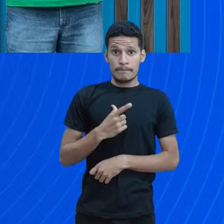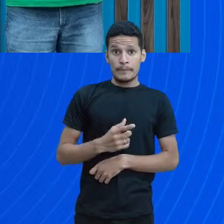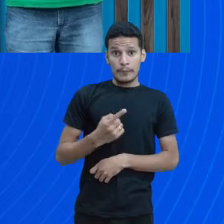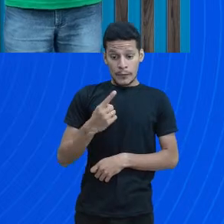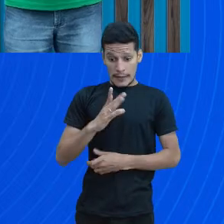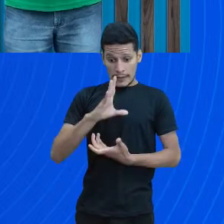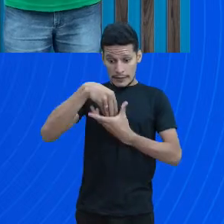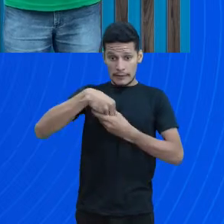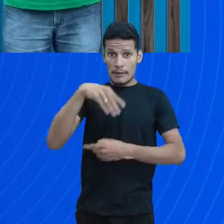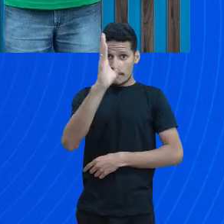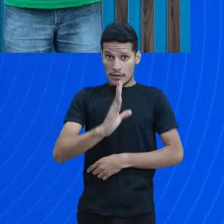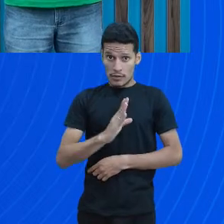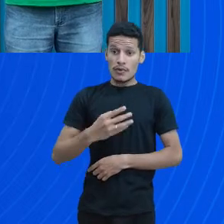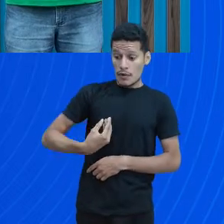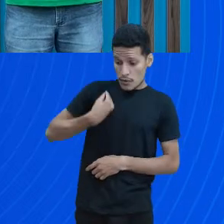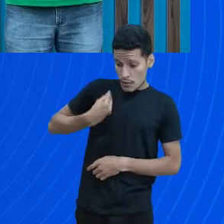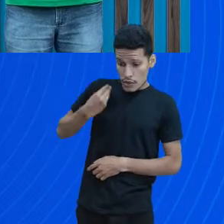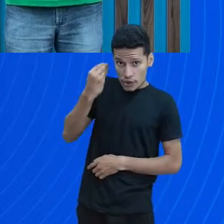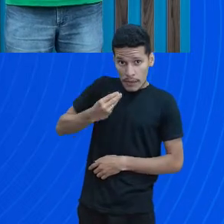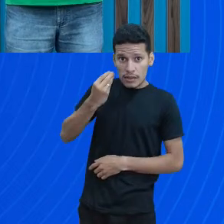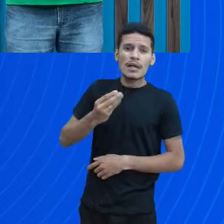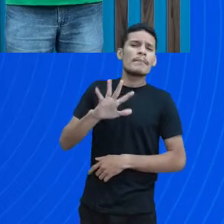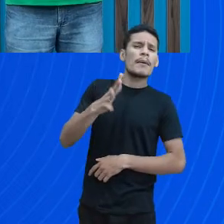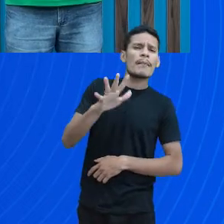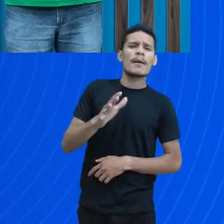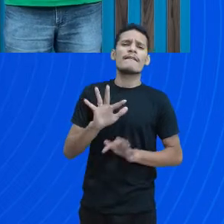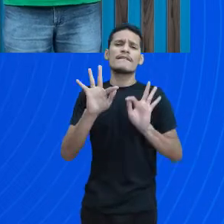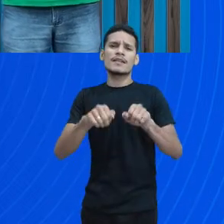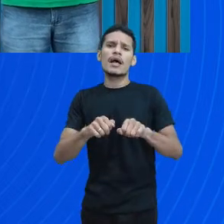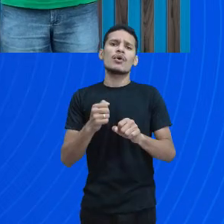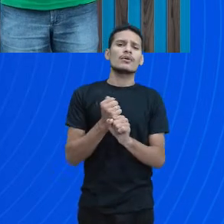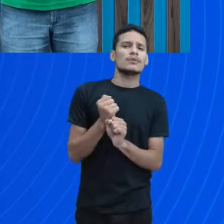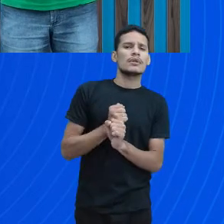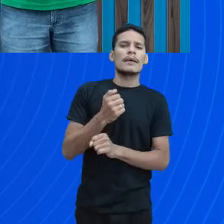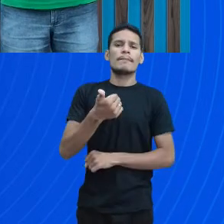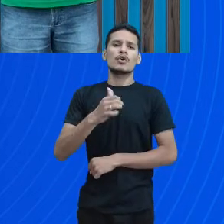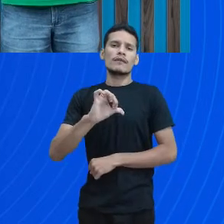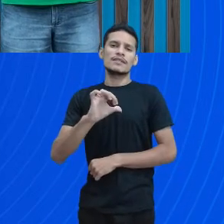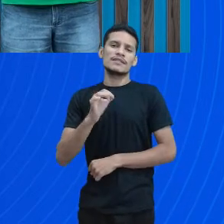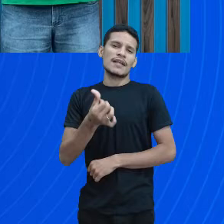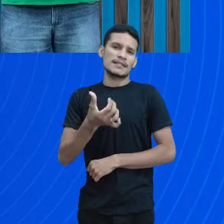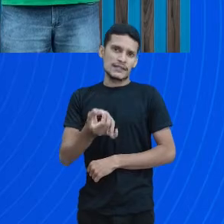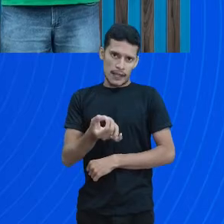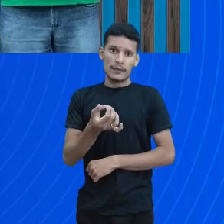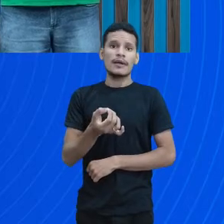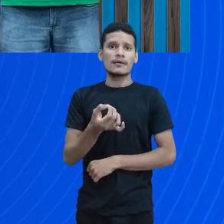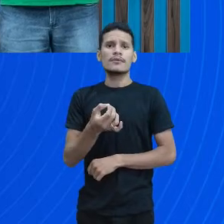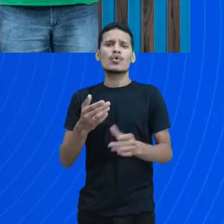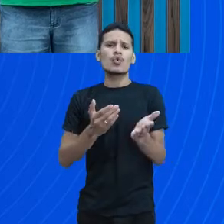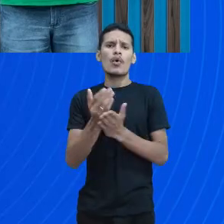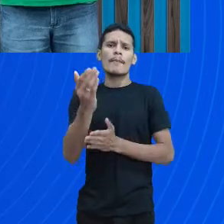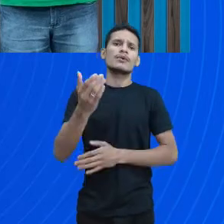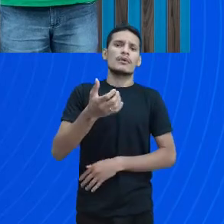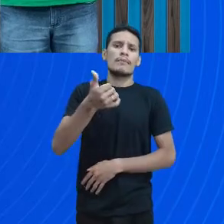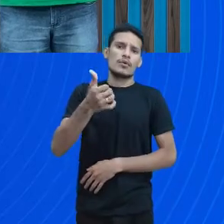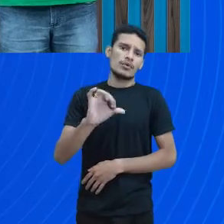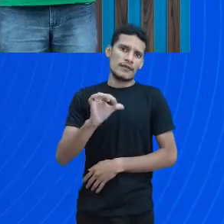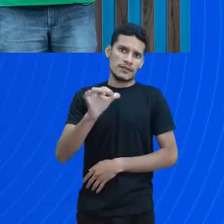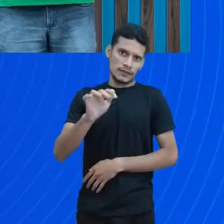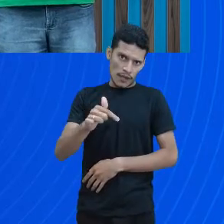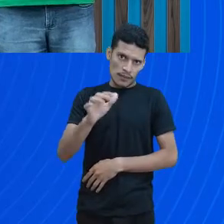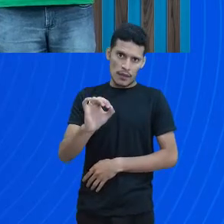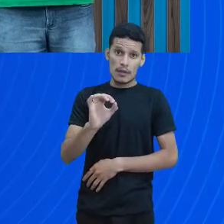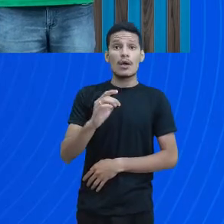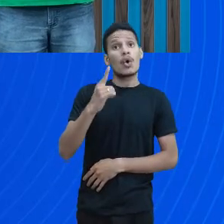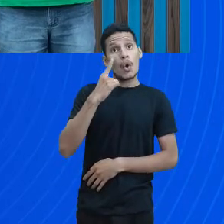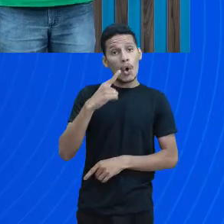né, o Brasil acabou vivenciando no final dos anos 60 e início dos anos 70. Uma outra ação que eu posso, né, destacar aqui,